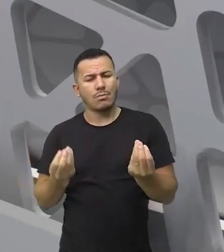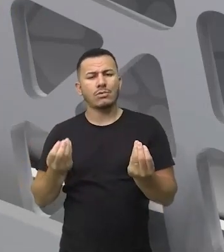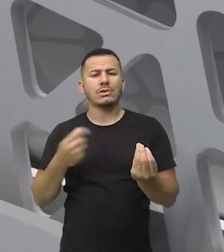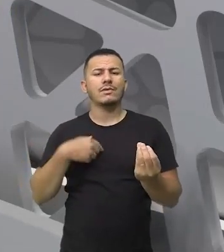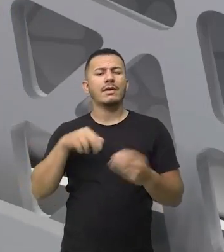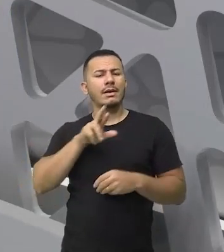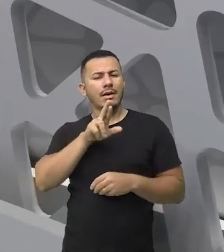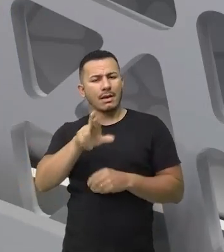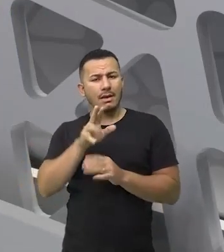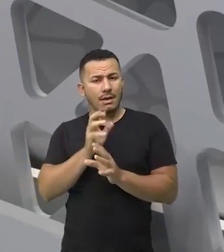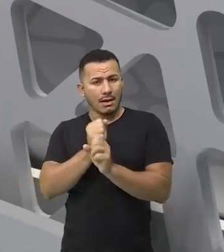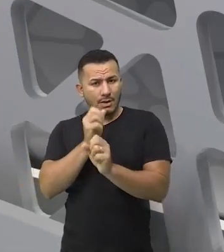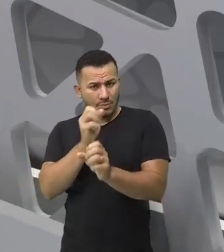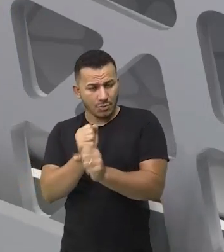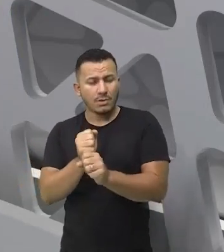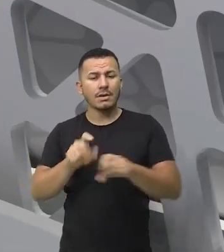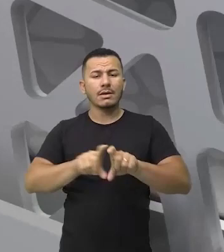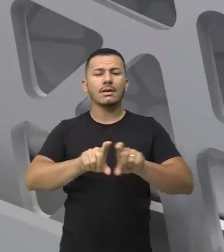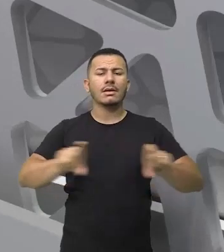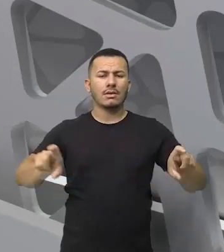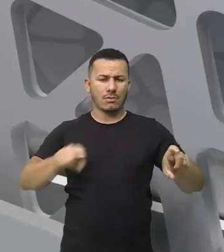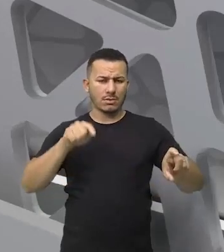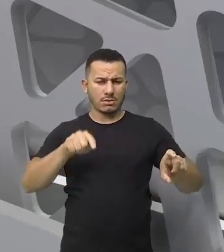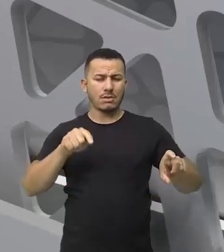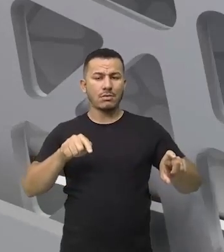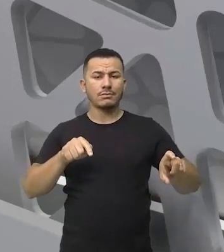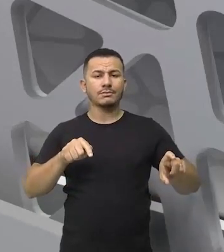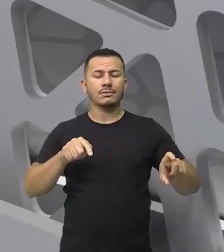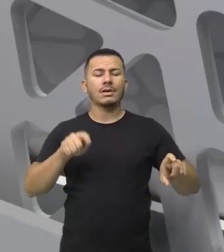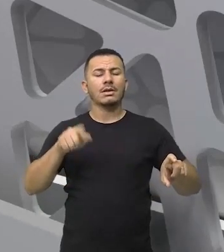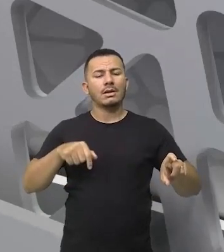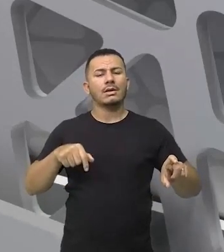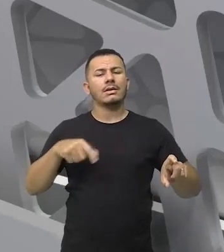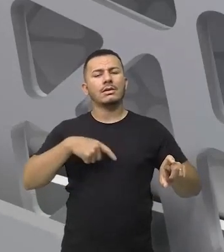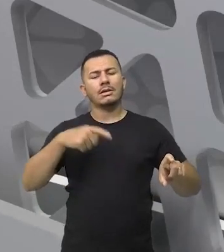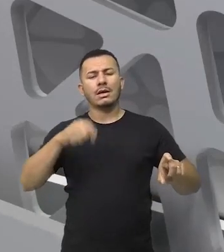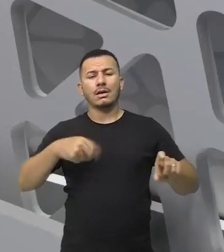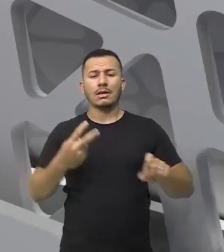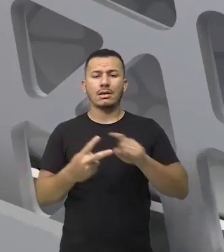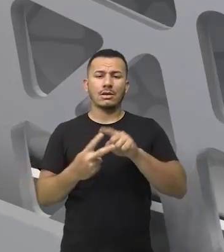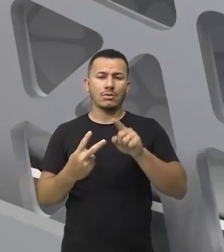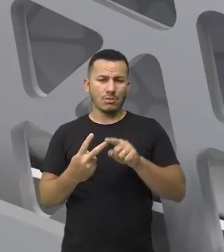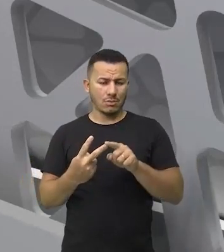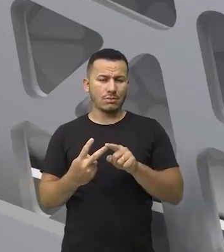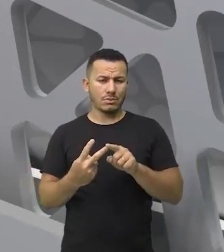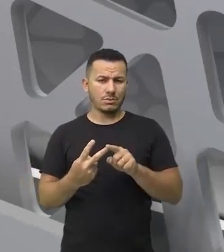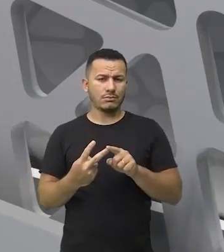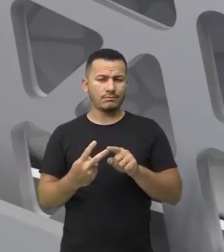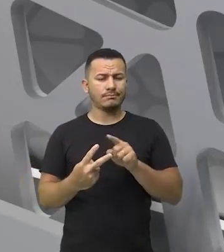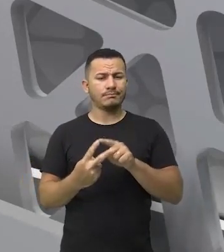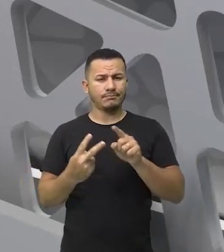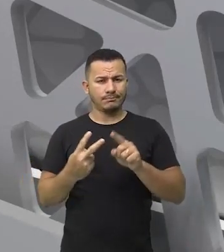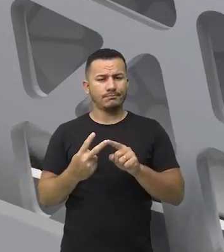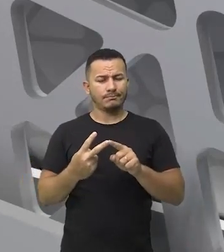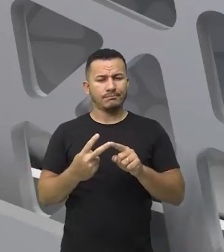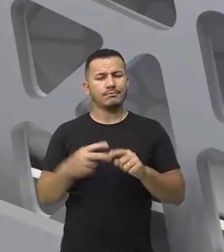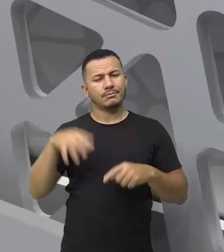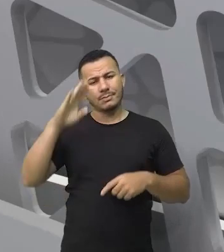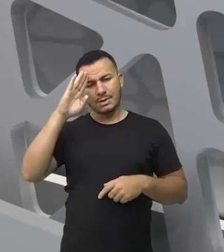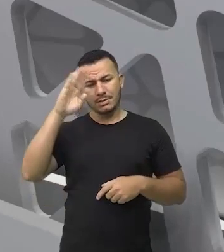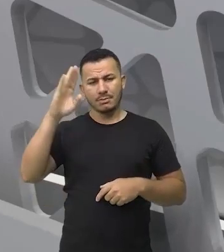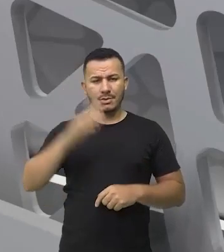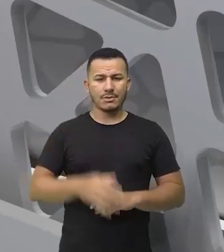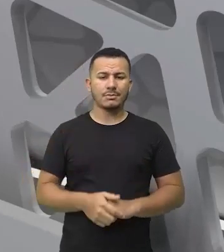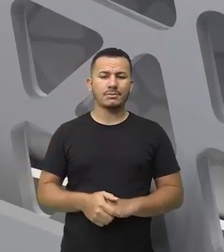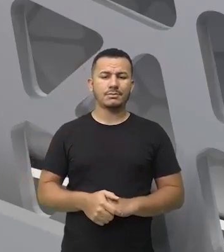ou resolver equações através de dois princípios, como foi dito logo